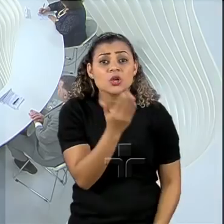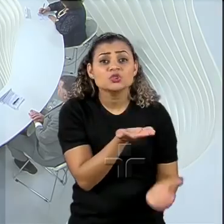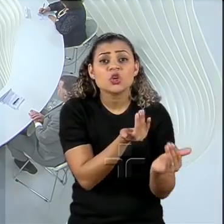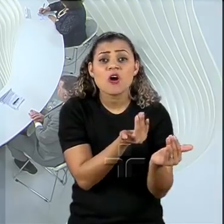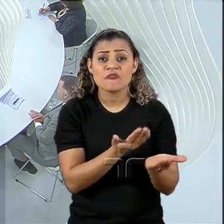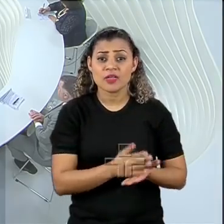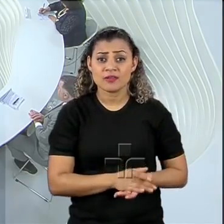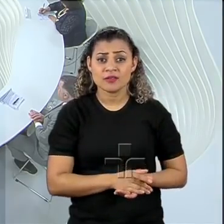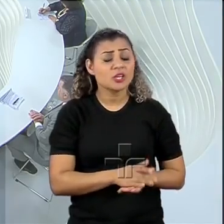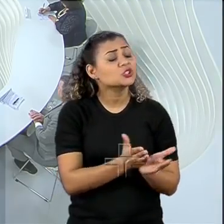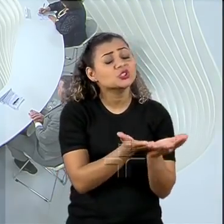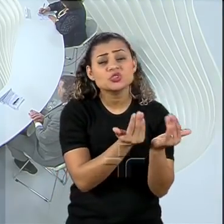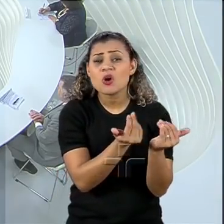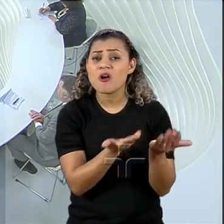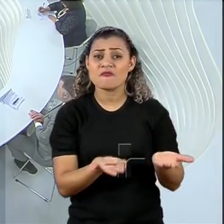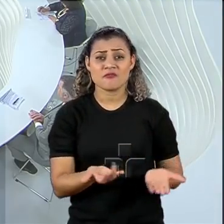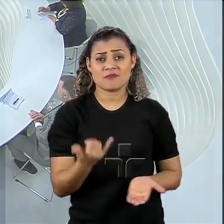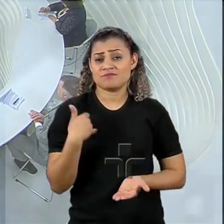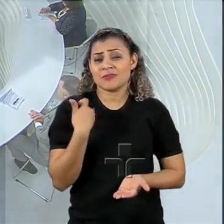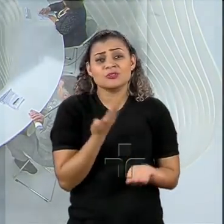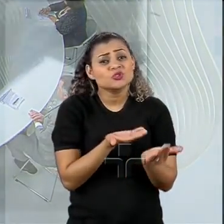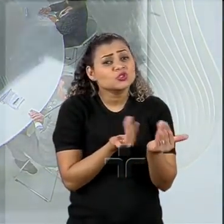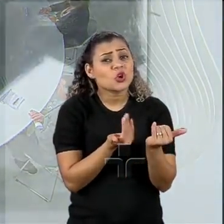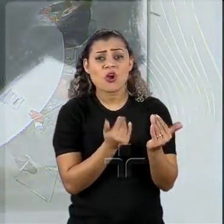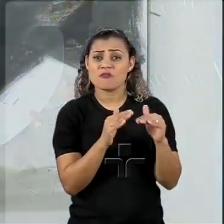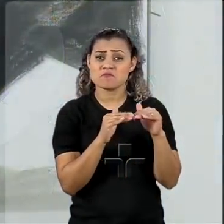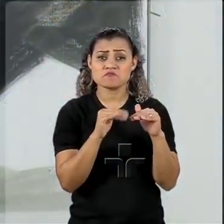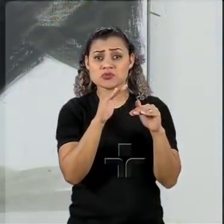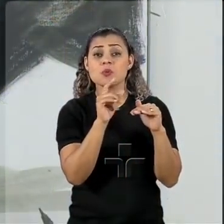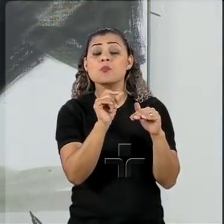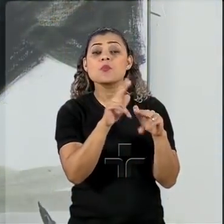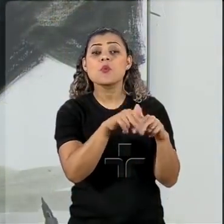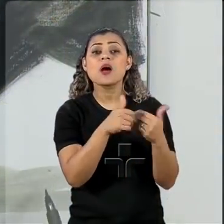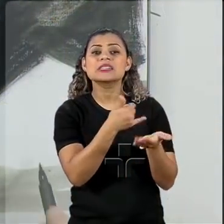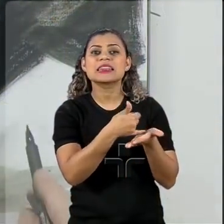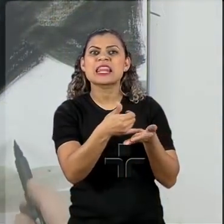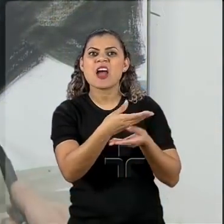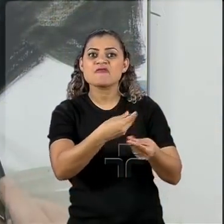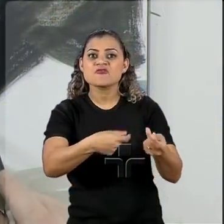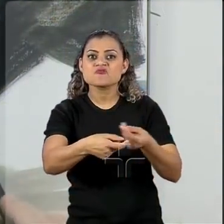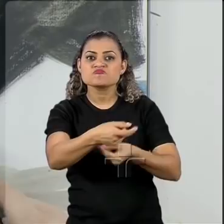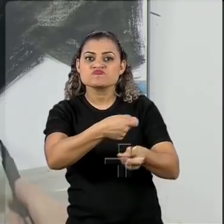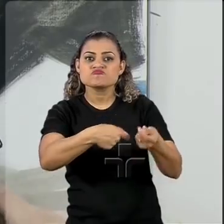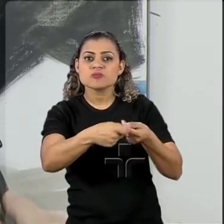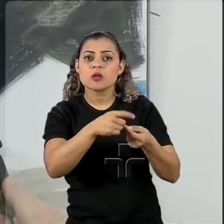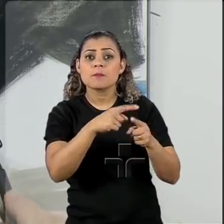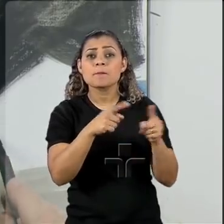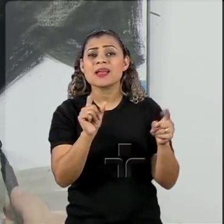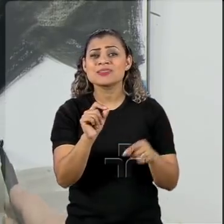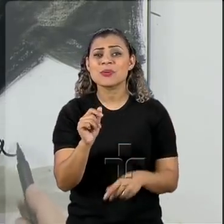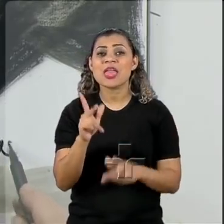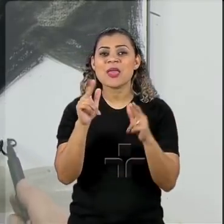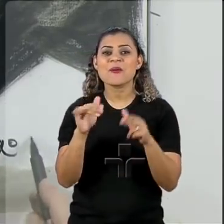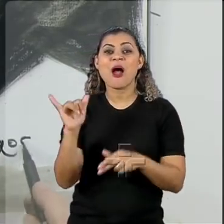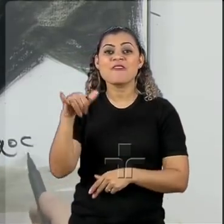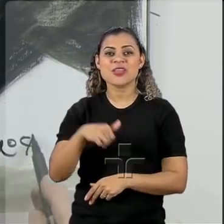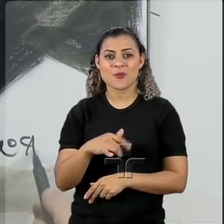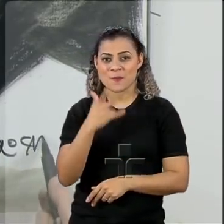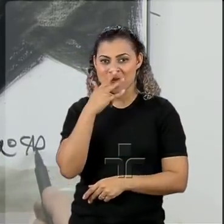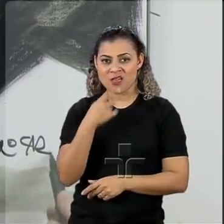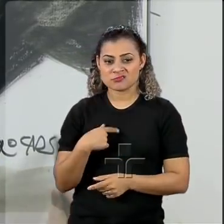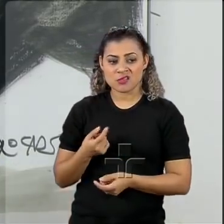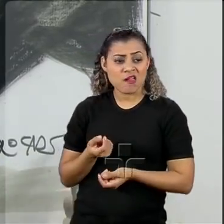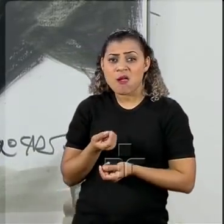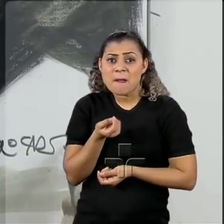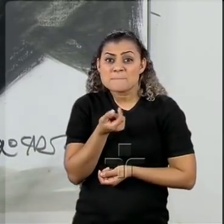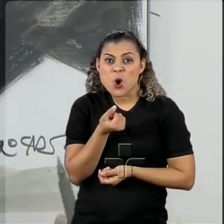estão presos por tráfico de droga, quando na realidade são os chamados aviõezinhos. Porque não